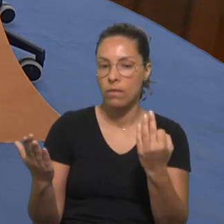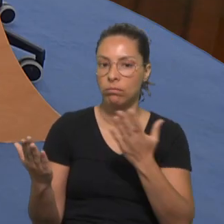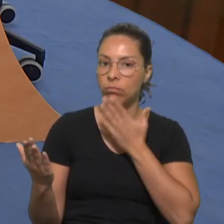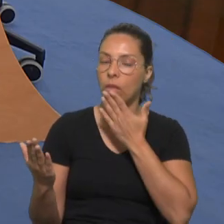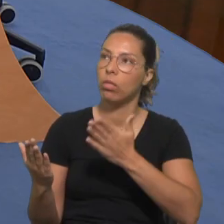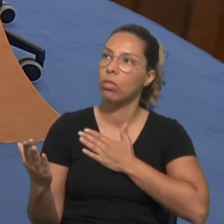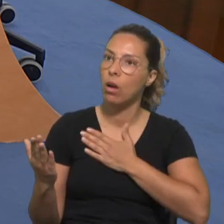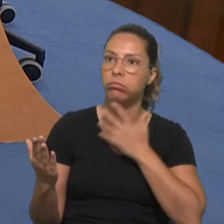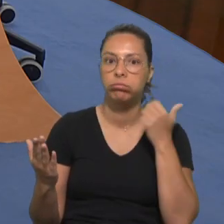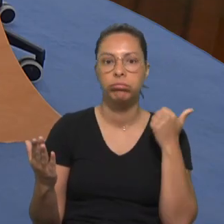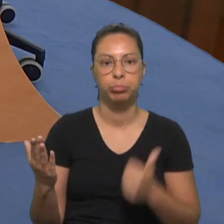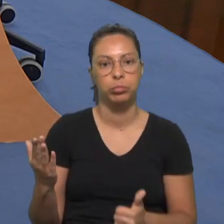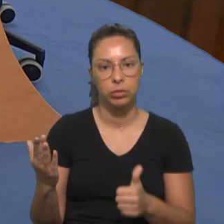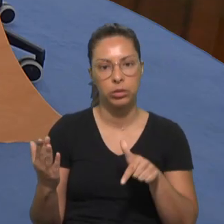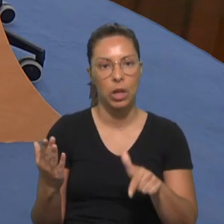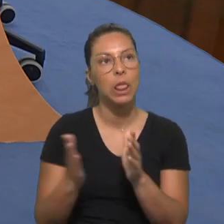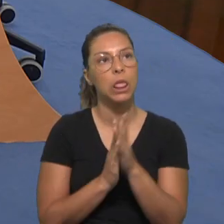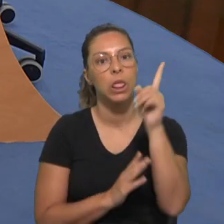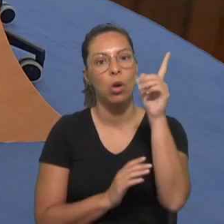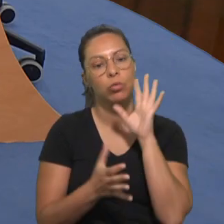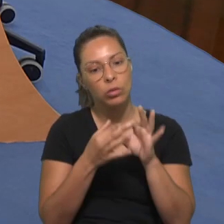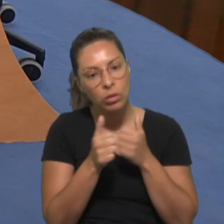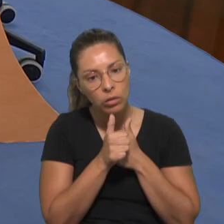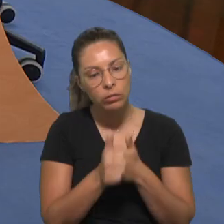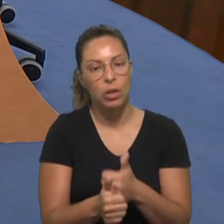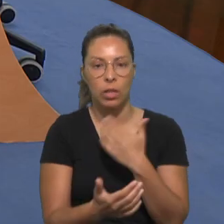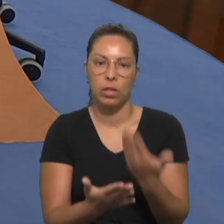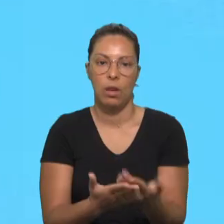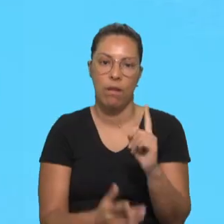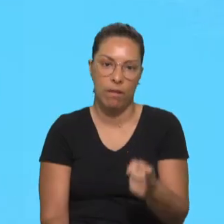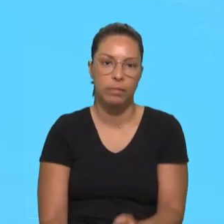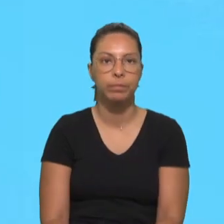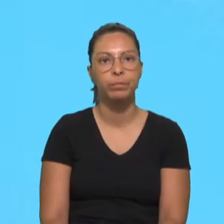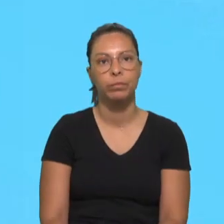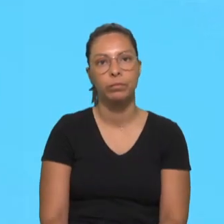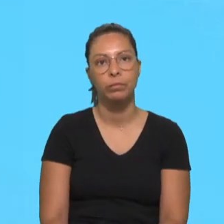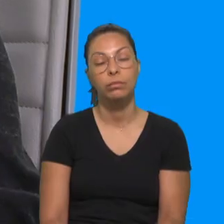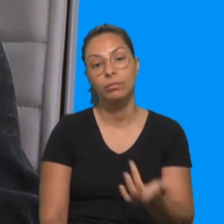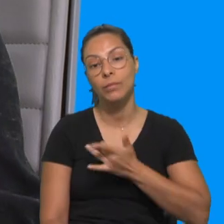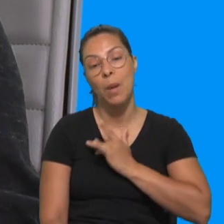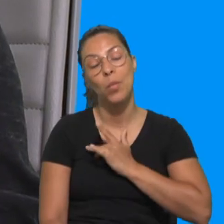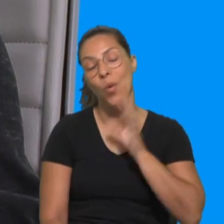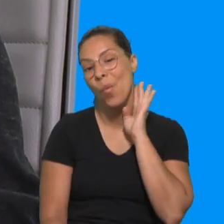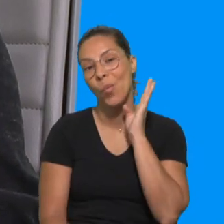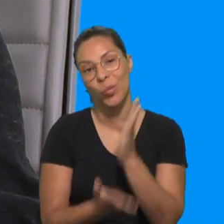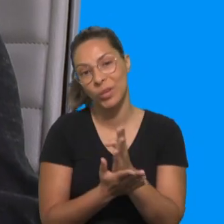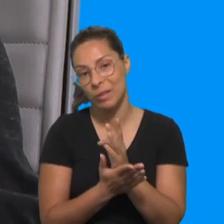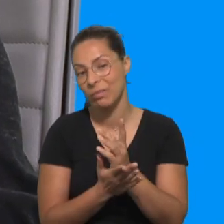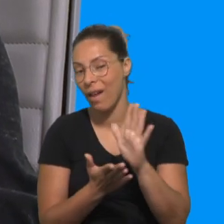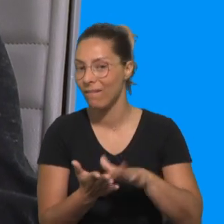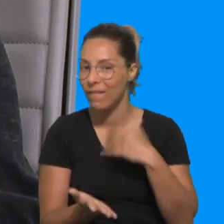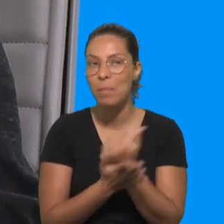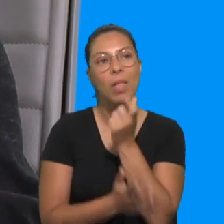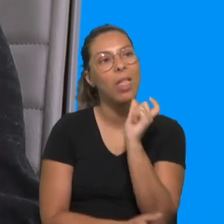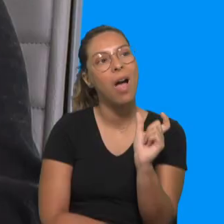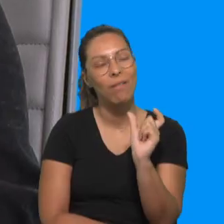aquilo que Deus tem destinado para aqueles que se lhe entregam e se dão. E que a última palavra será o amor. Isso, a última palavra será o amor, que será tudo